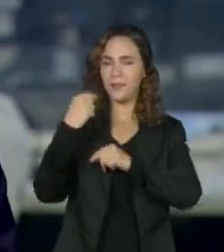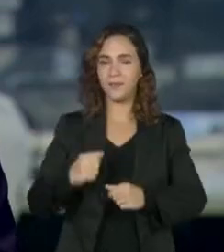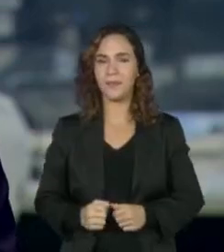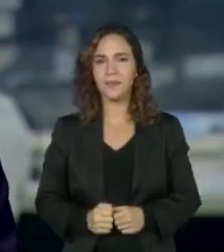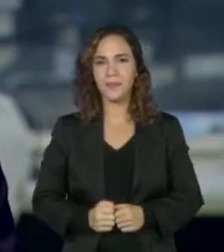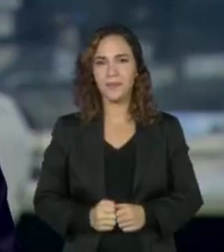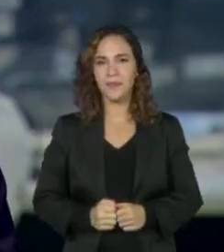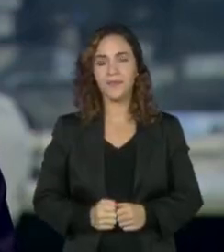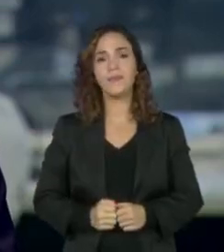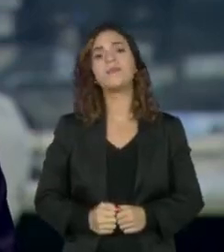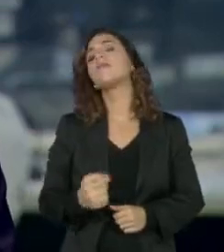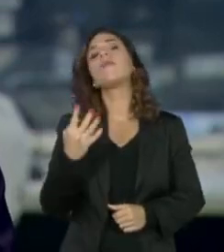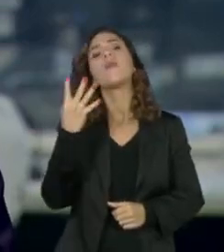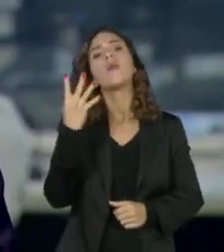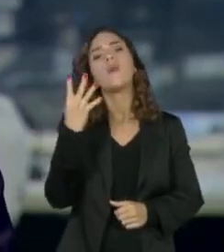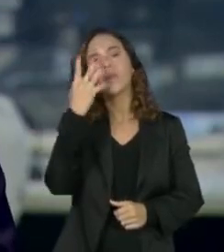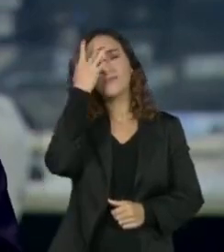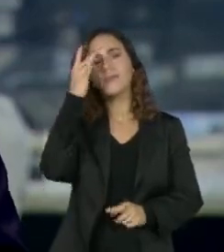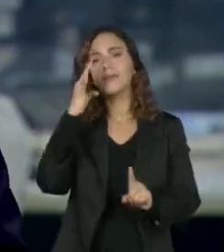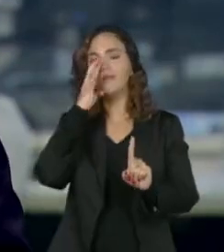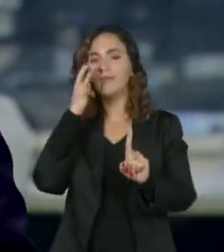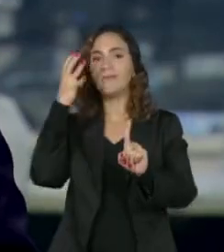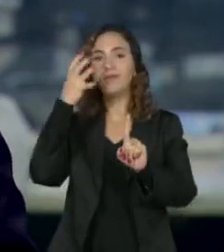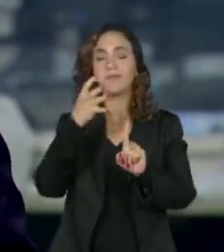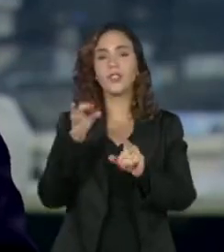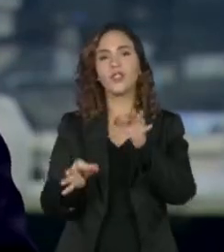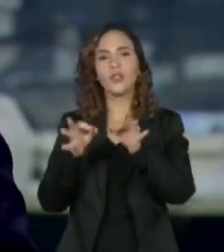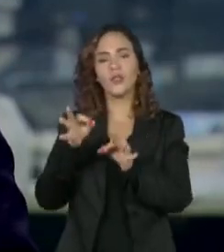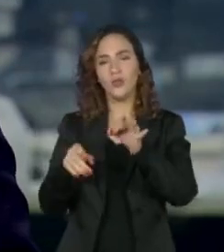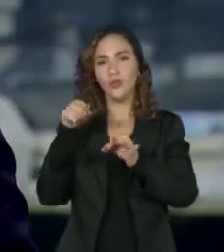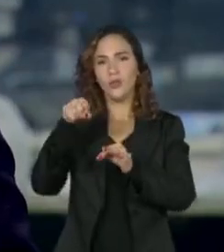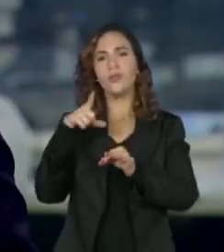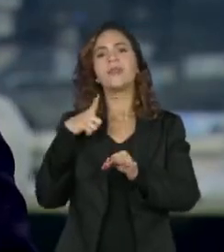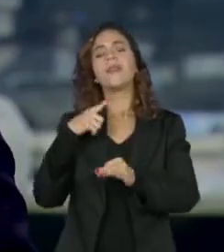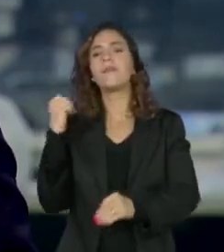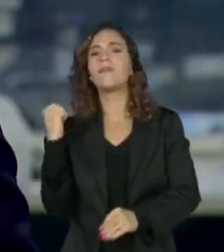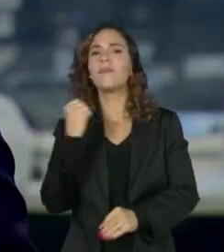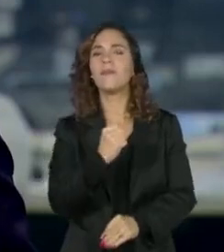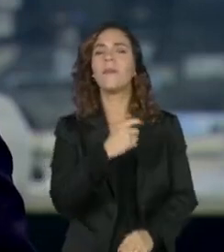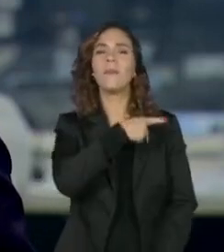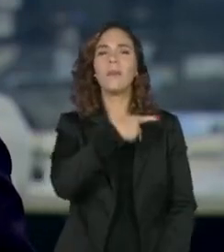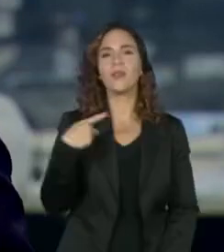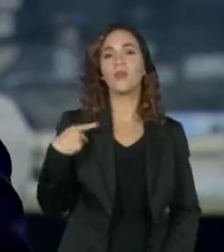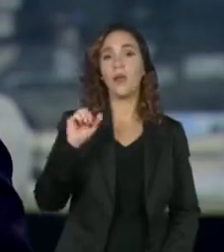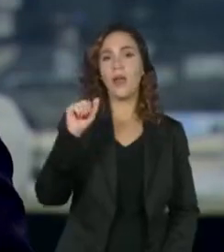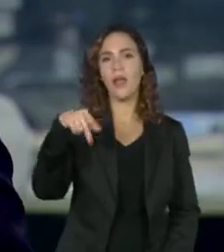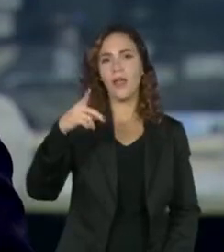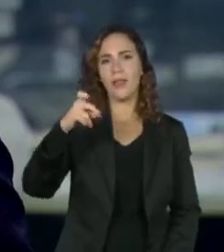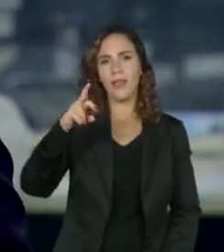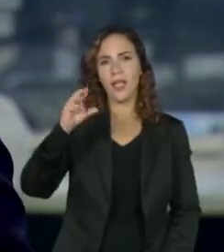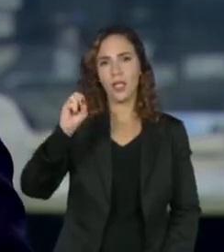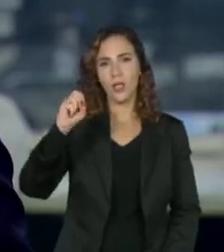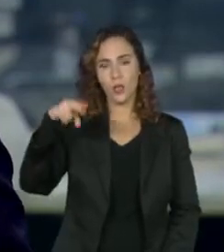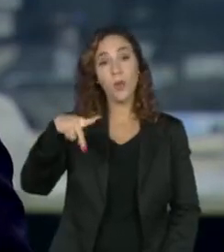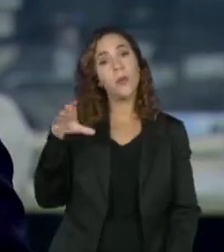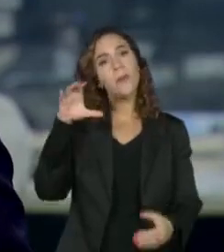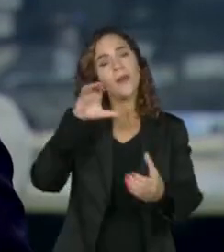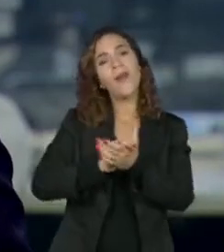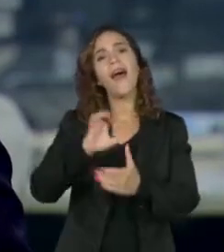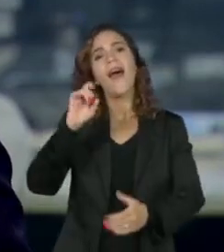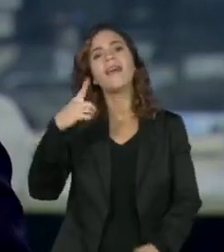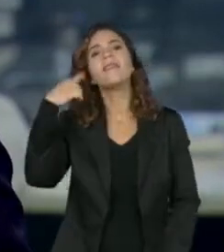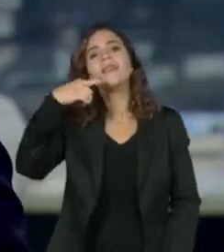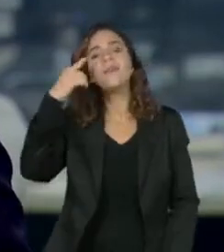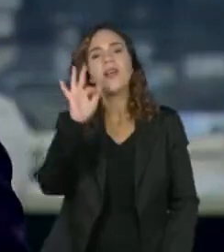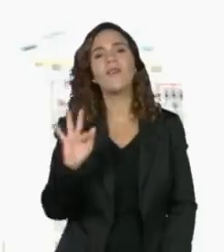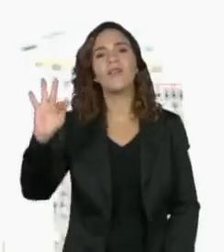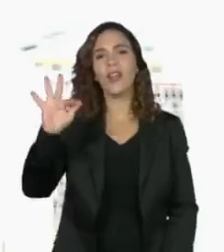os quatro Réus foram condenados pelo júri popular no caso do assassinato do Pastor Anderson do Carmo marido da ex-deputada federal